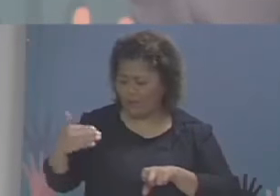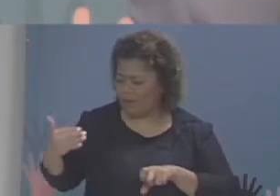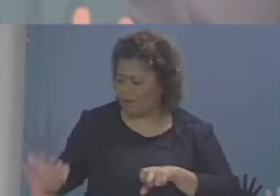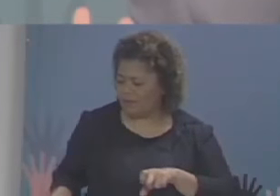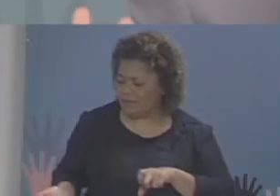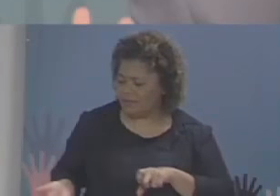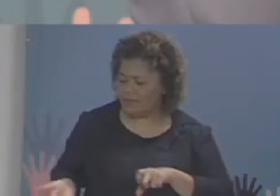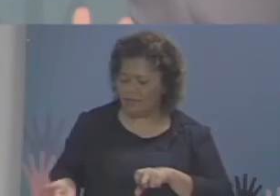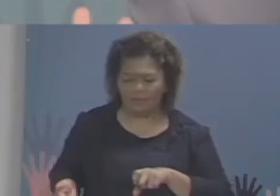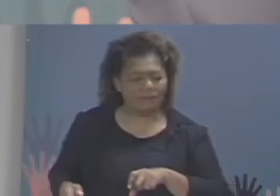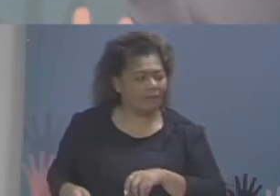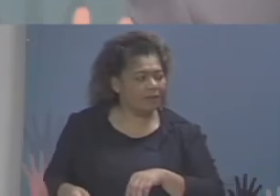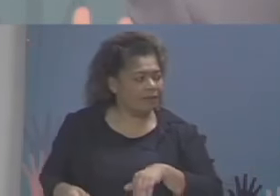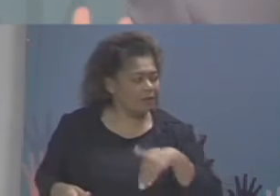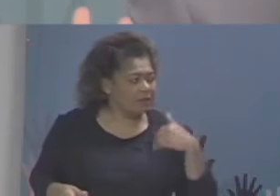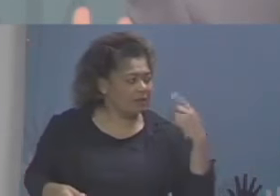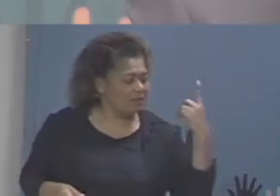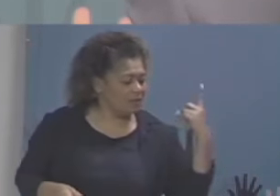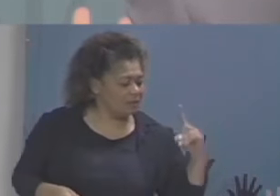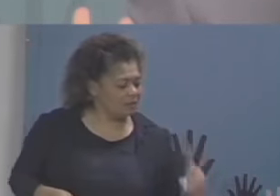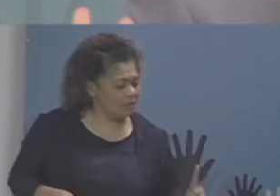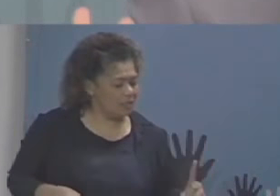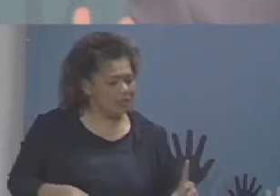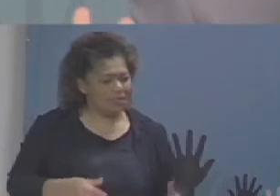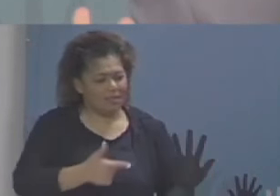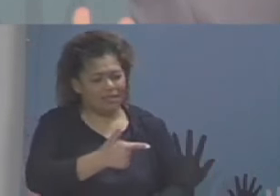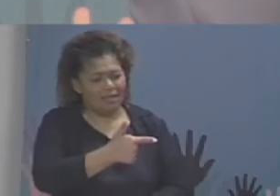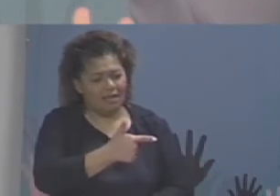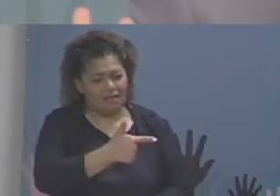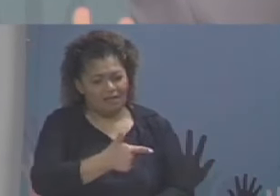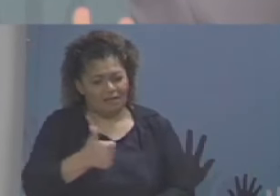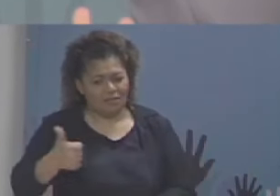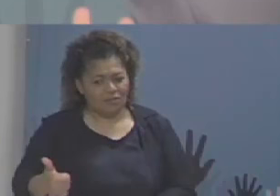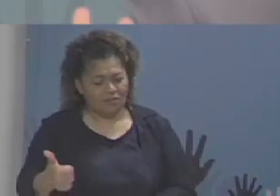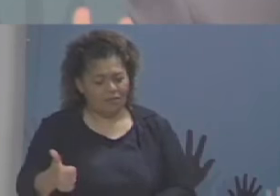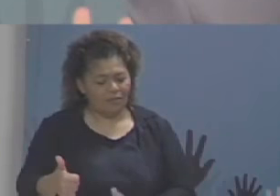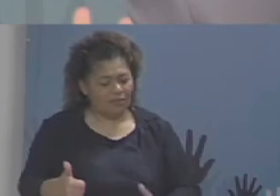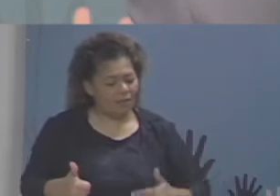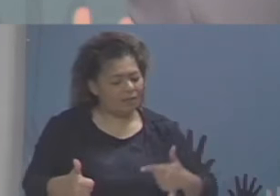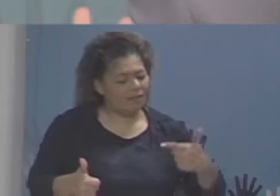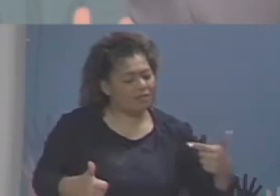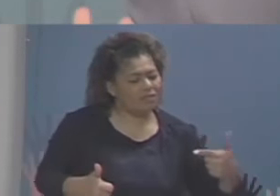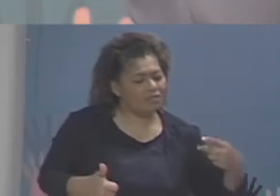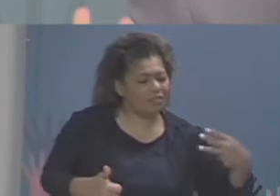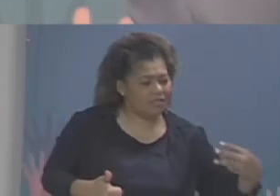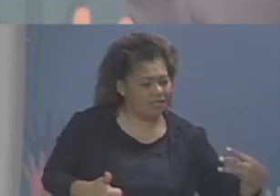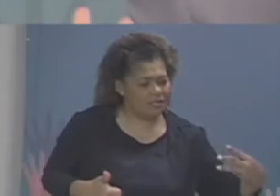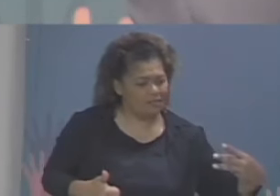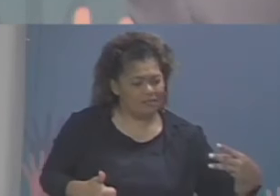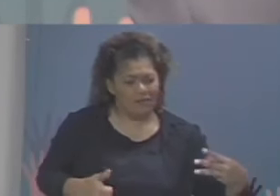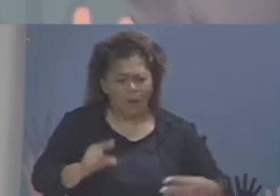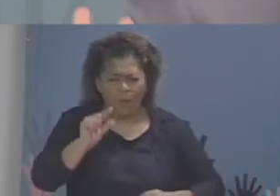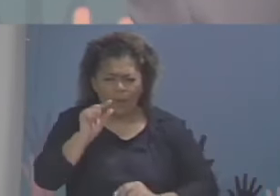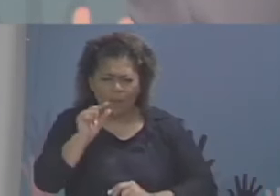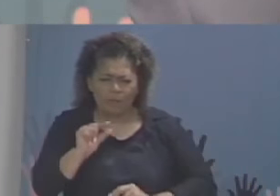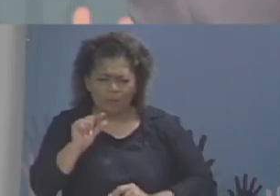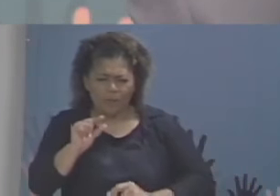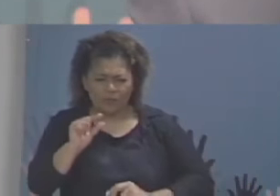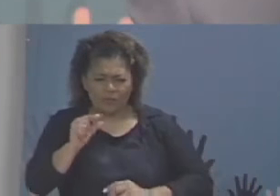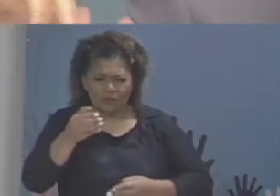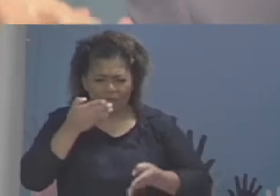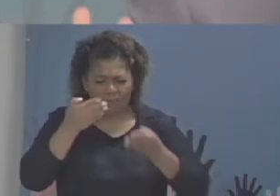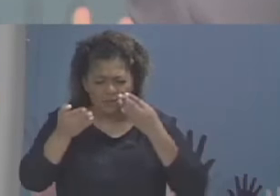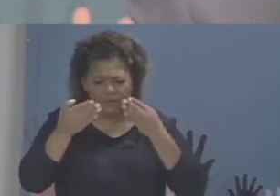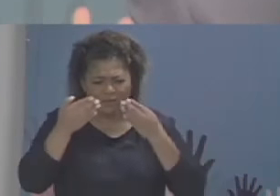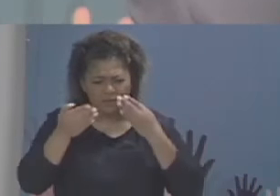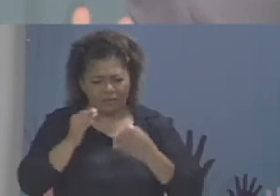da chapa 21, ora a minha direita, da chapa 23, e que representam os pontos específicos da psicologia, que